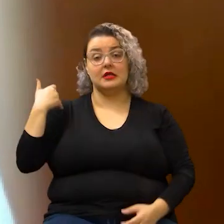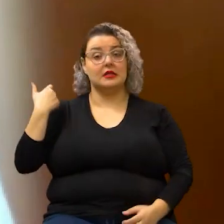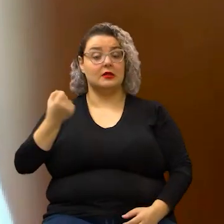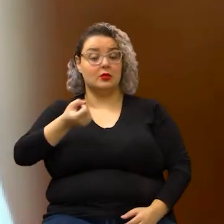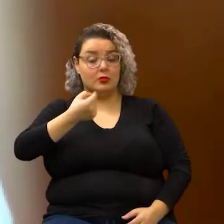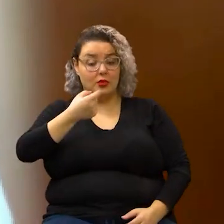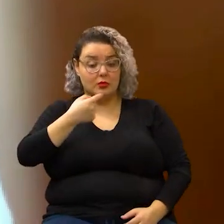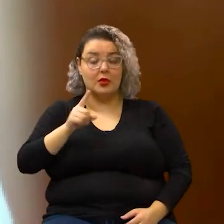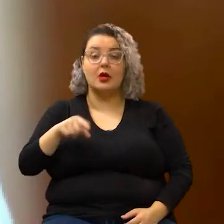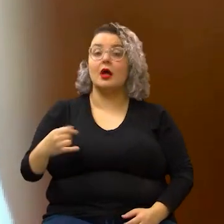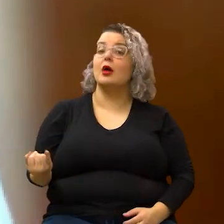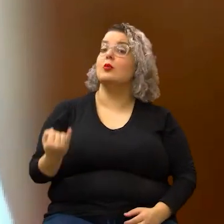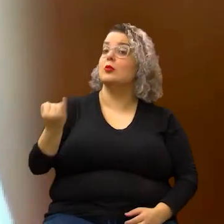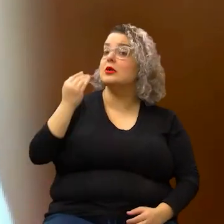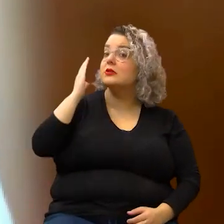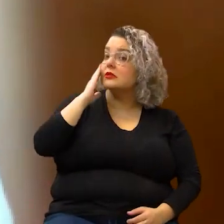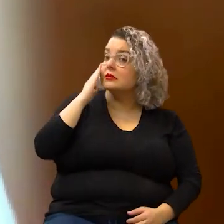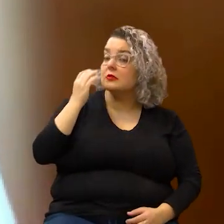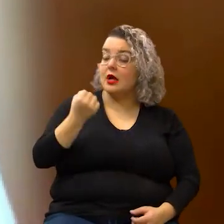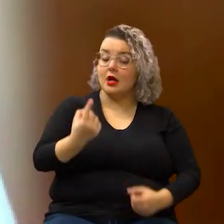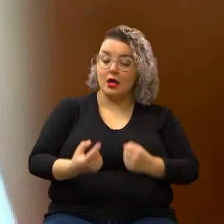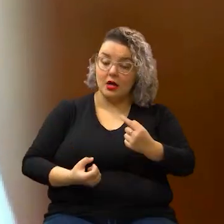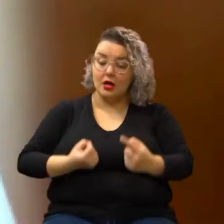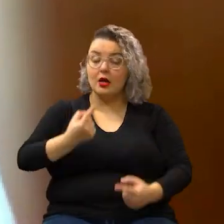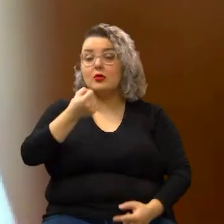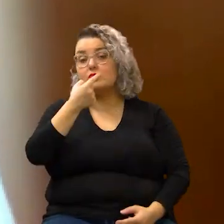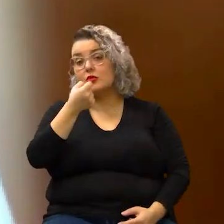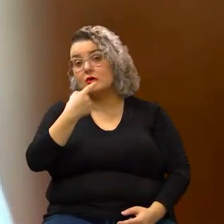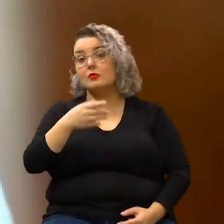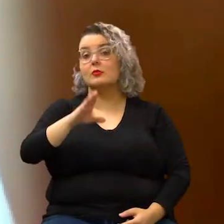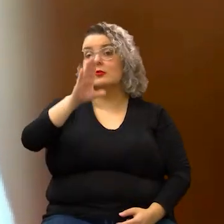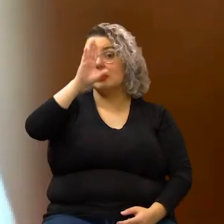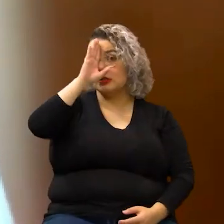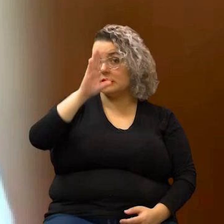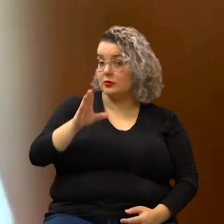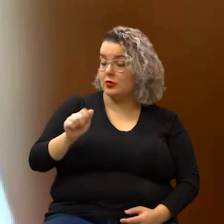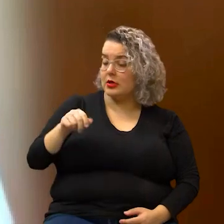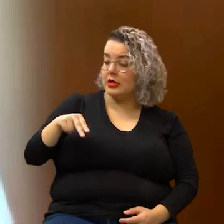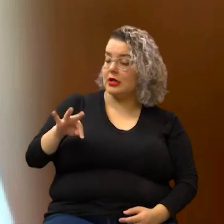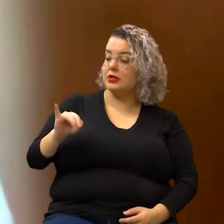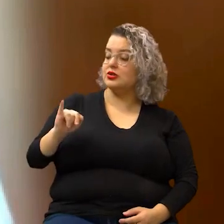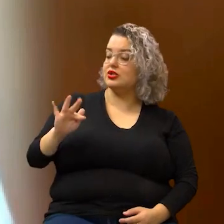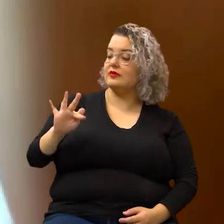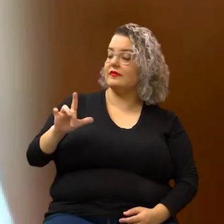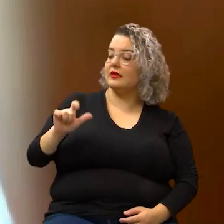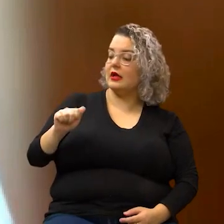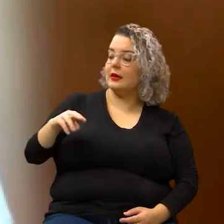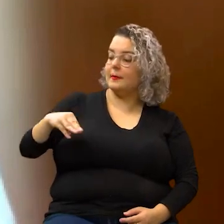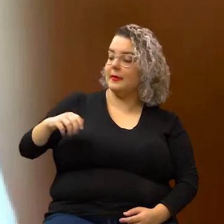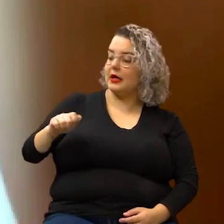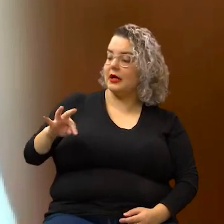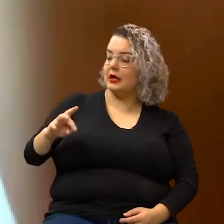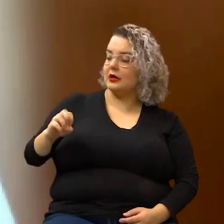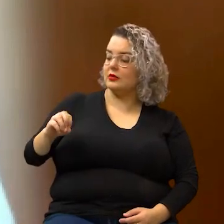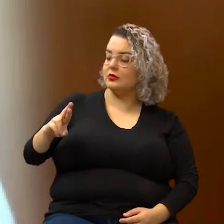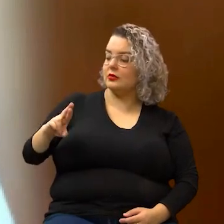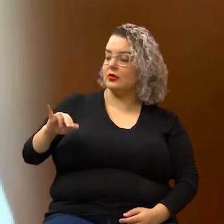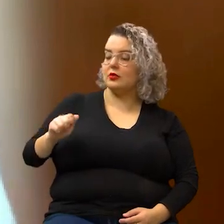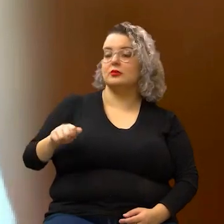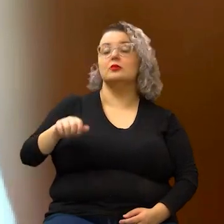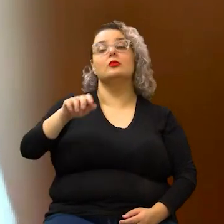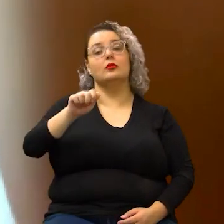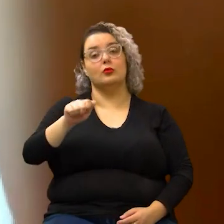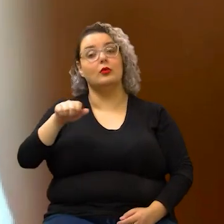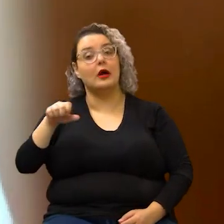idade, medicamentos. Então, é importante saber que alguns medicamentos, principalmente os anti-inflamatórios e